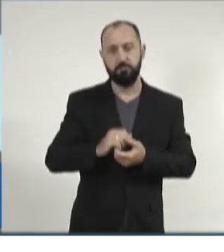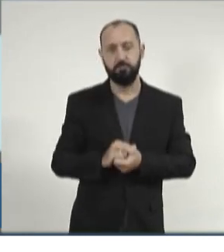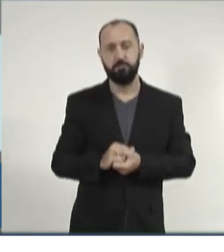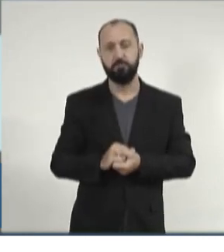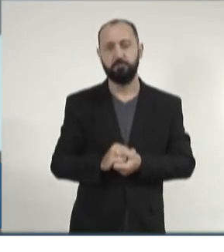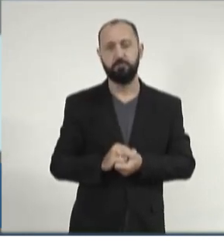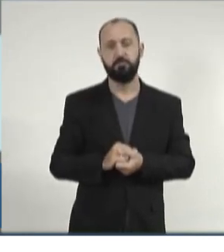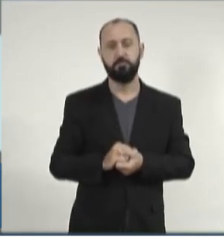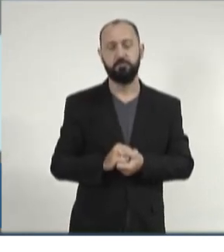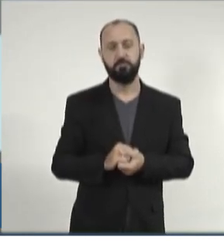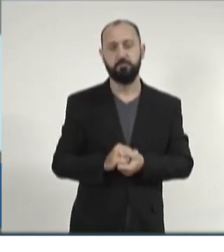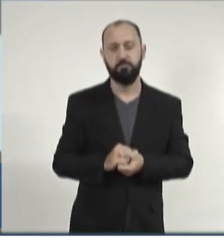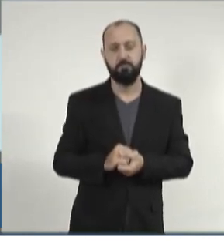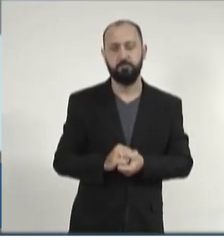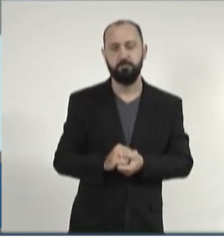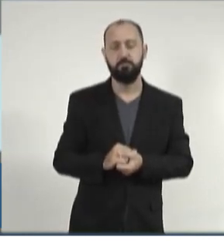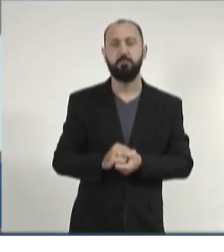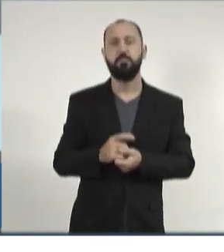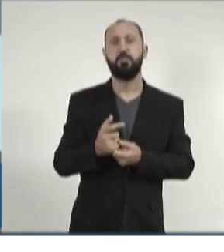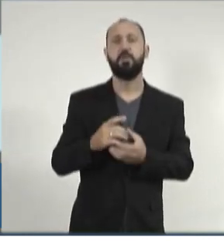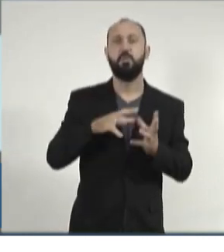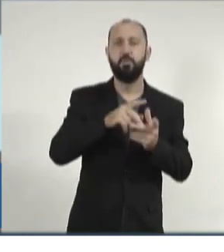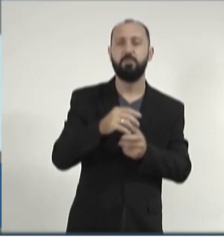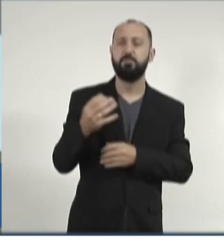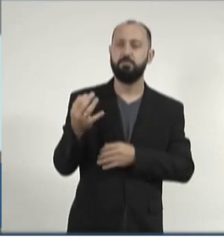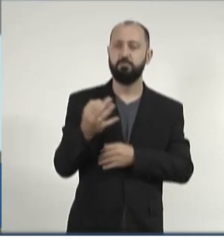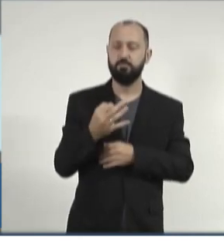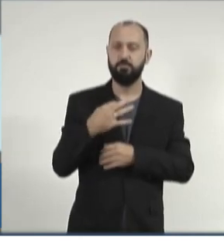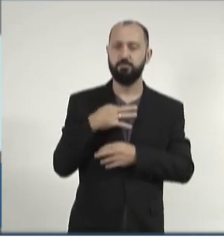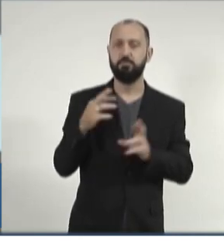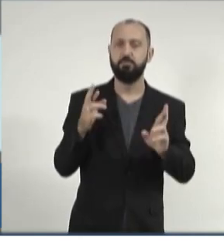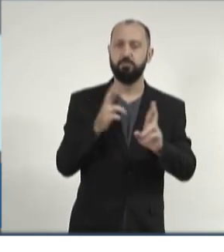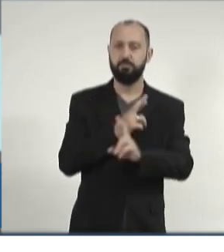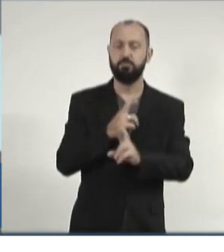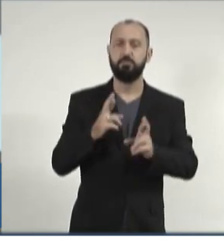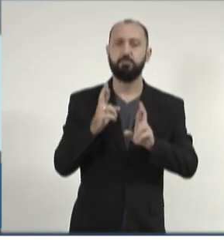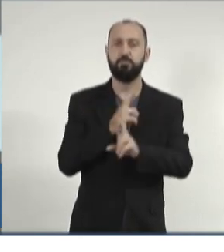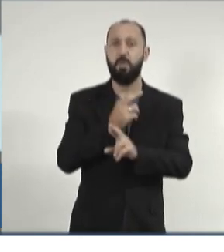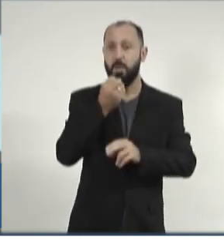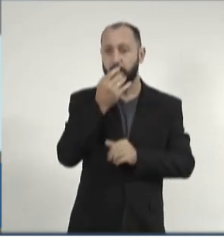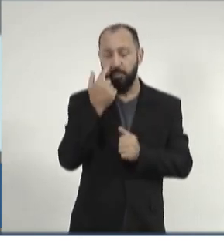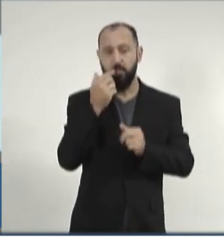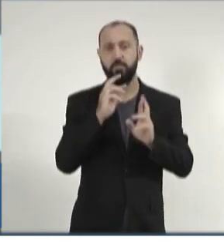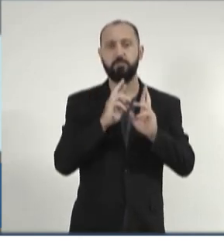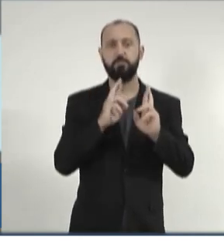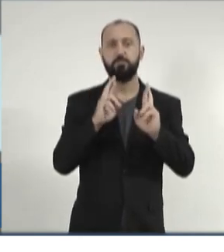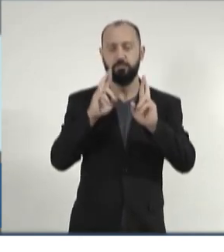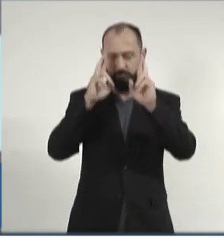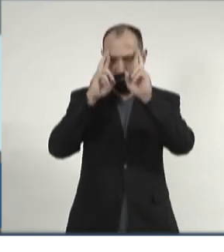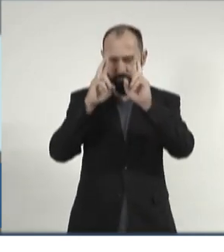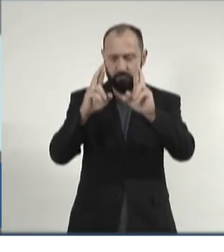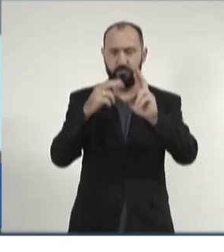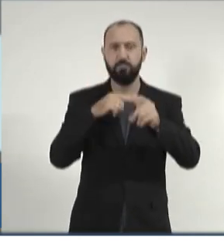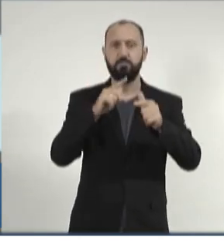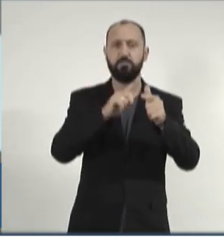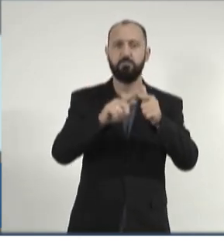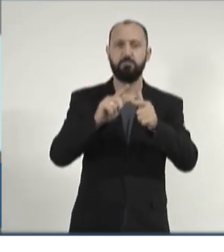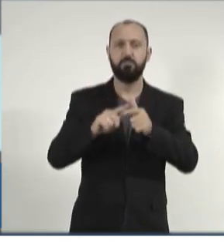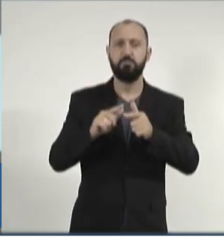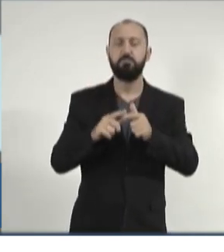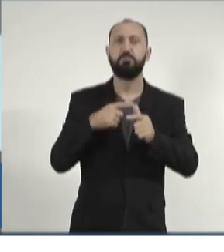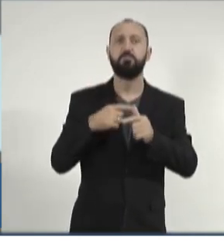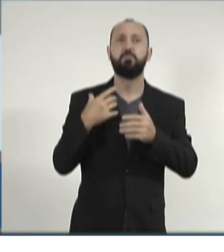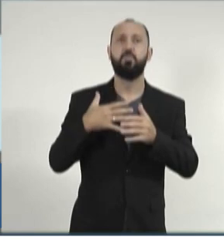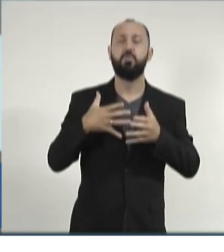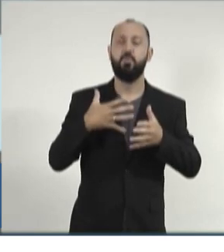fazia faculdade, o mundo era perfeito, era um relacionamento como outro qualquer, bom, respeitoso. E os problemas começaram quando